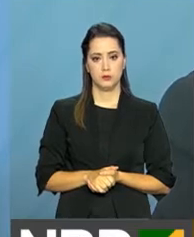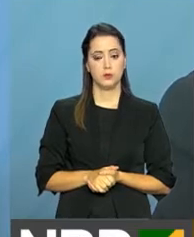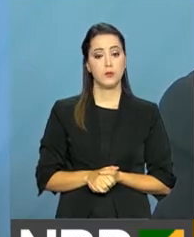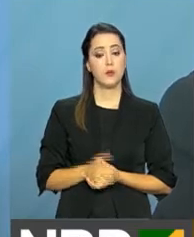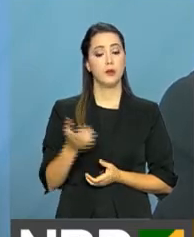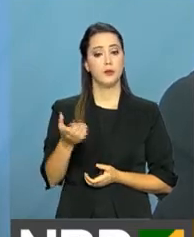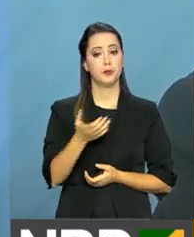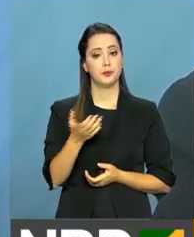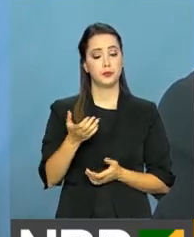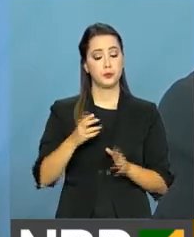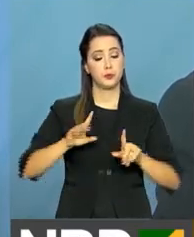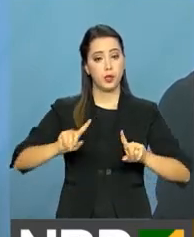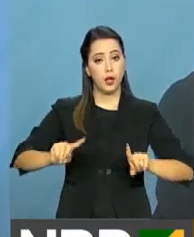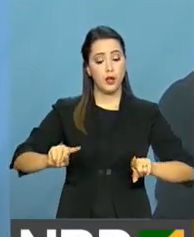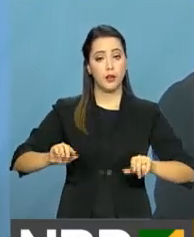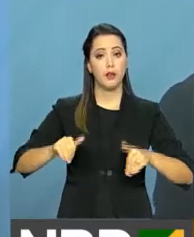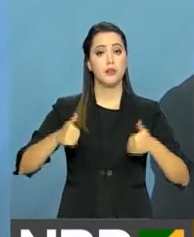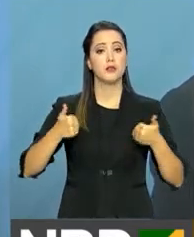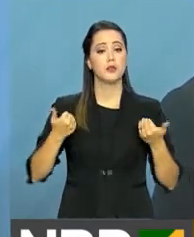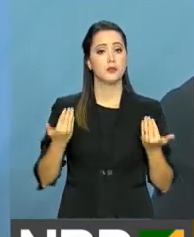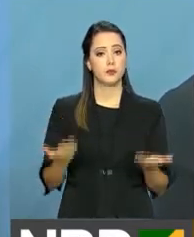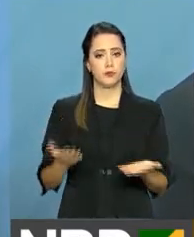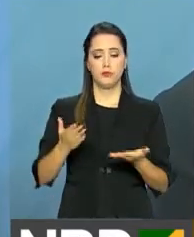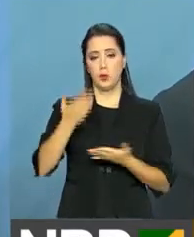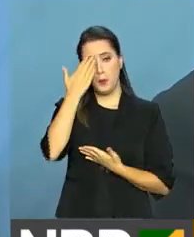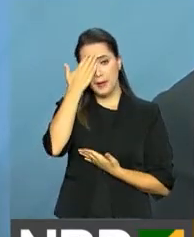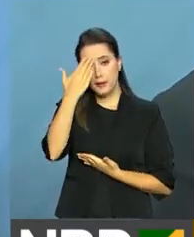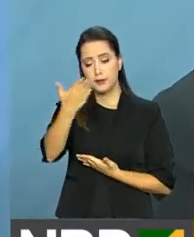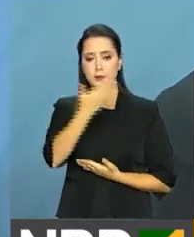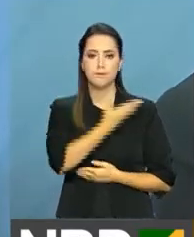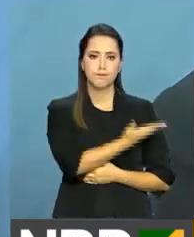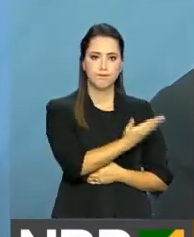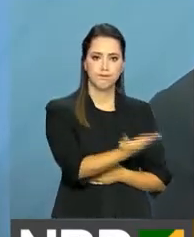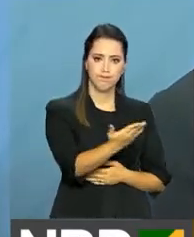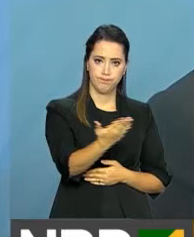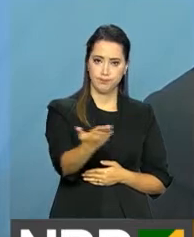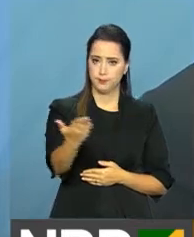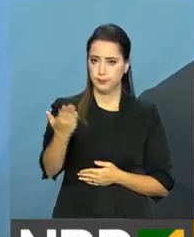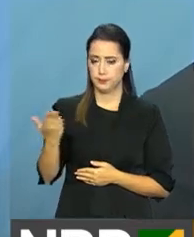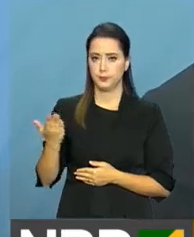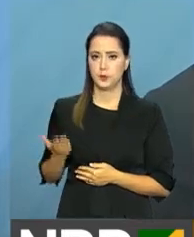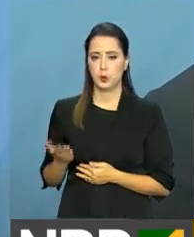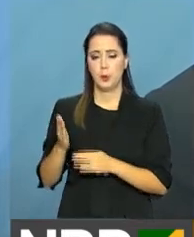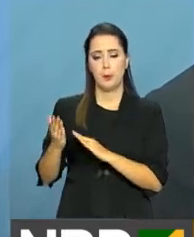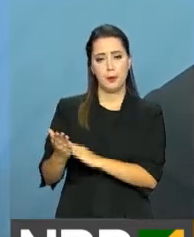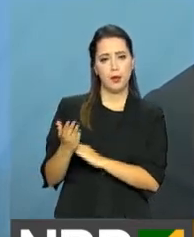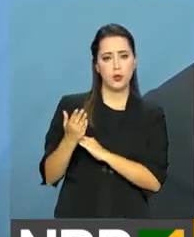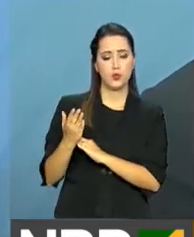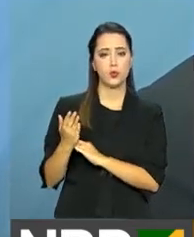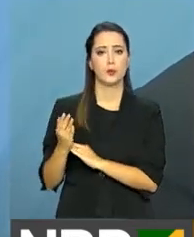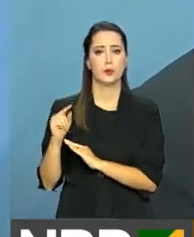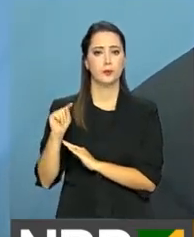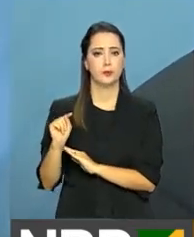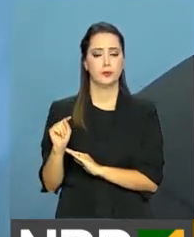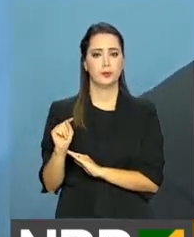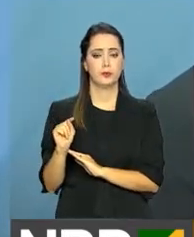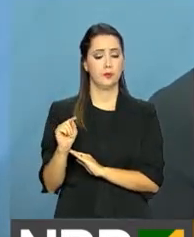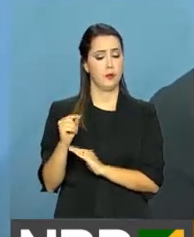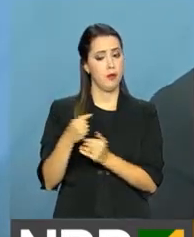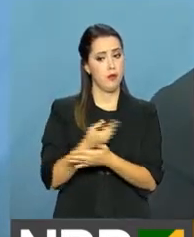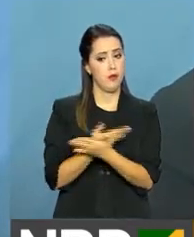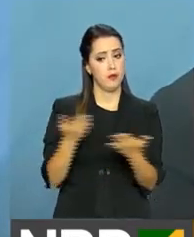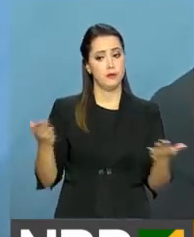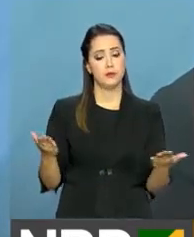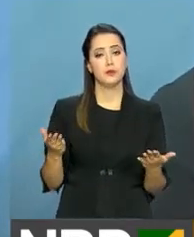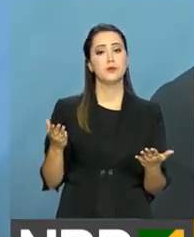quero portanto agradecer a todos pela colaboração que os